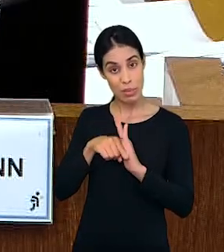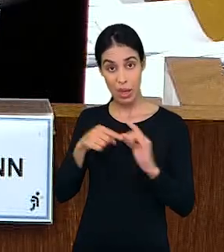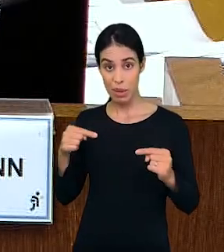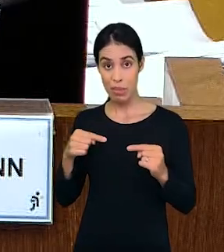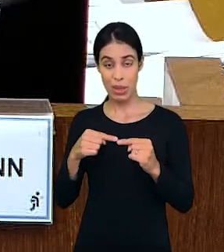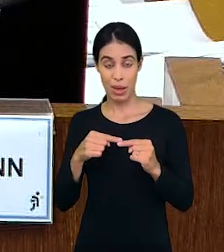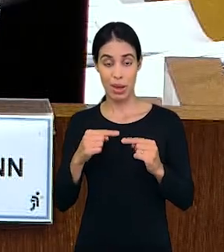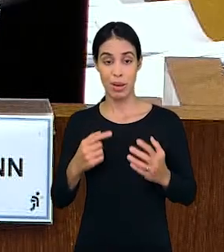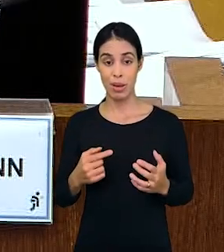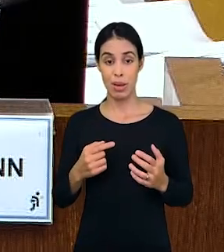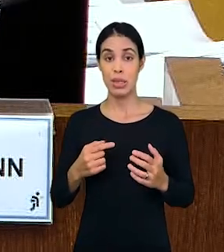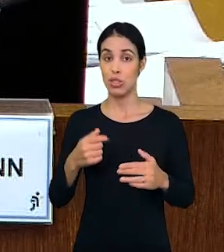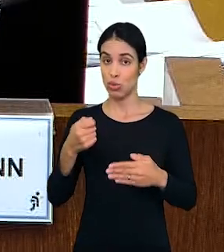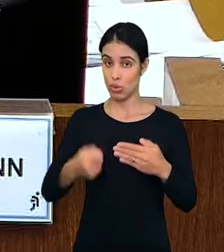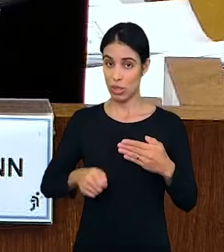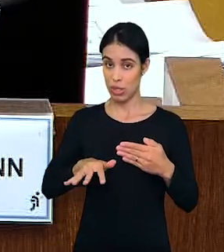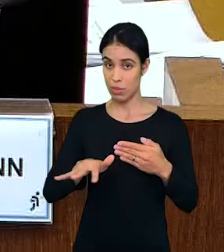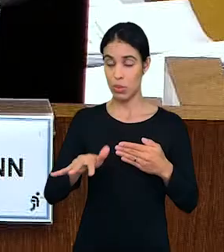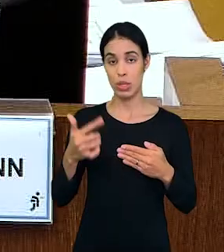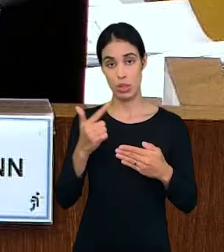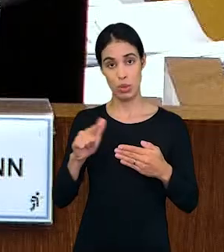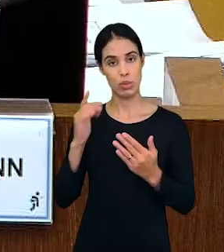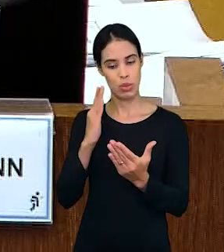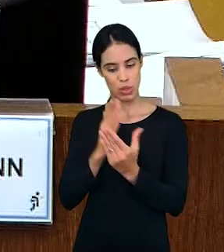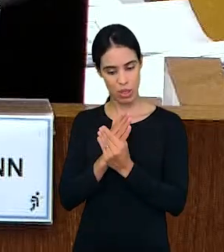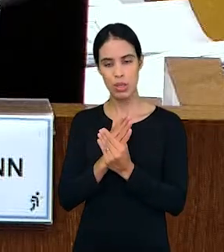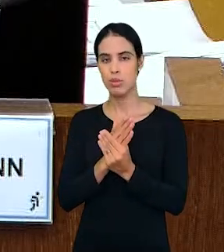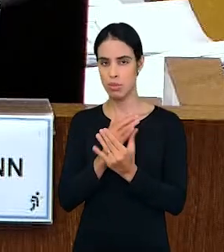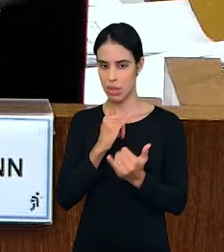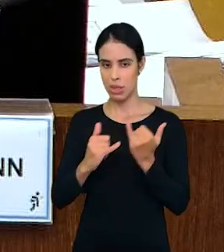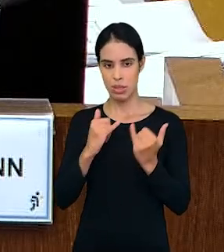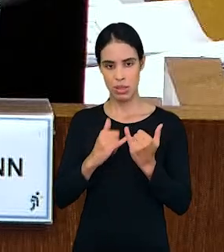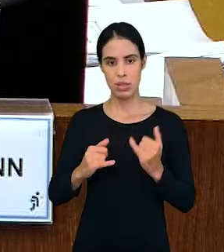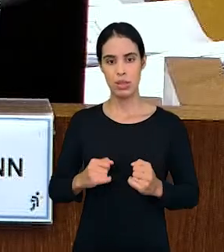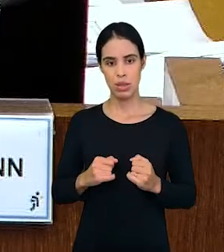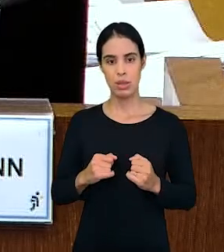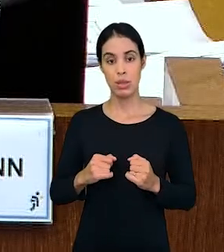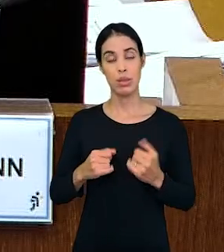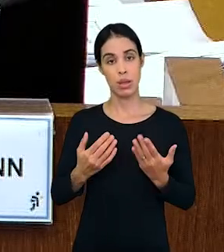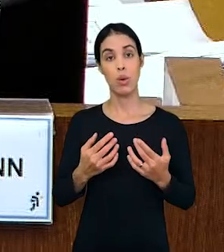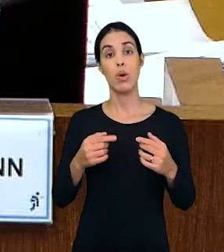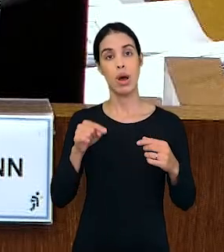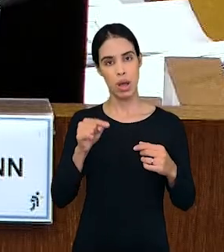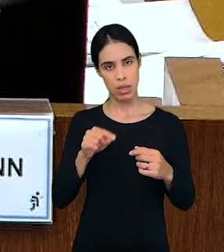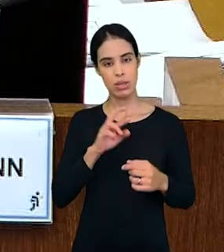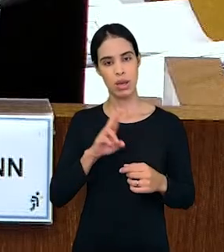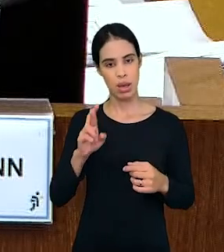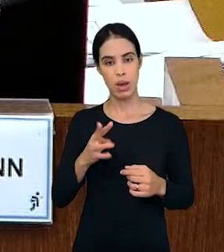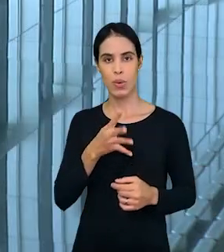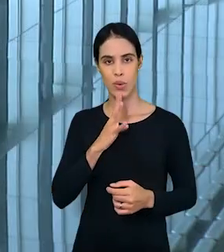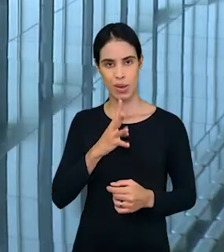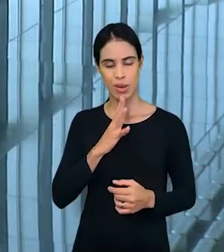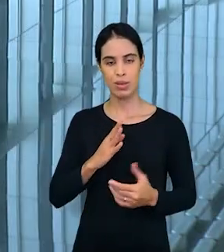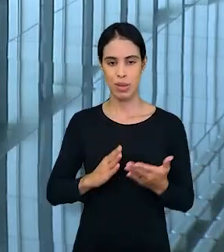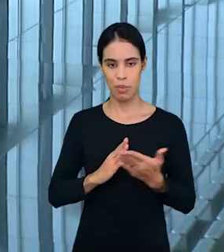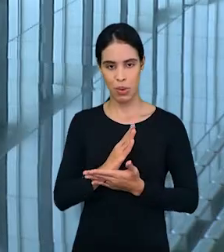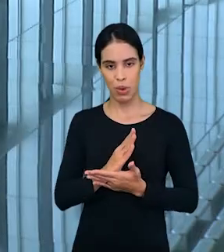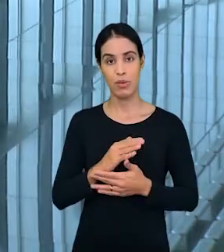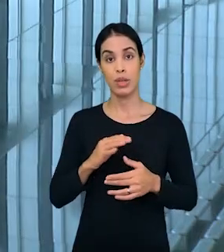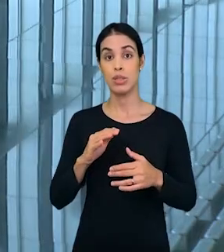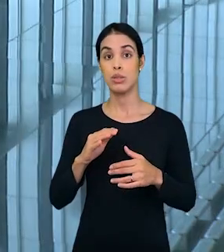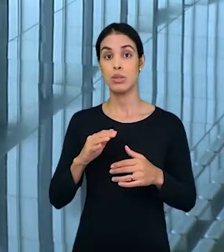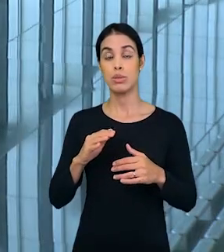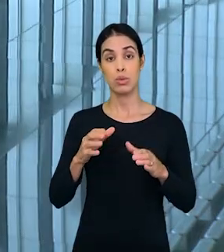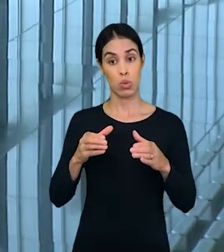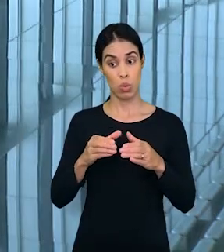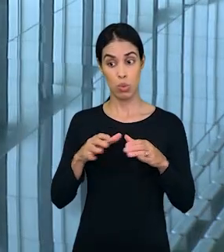Trago jurisprudência também nesse sentido, e pressupondo conhecer do recurso de vista para contrariedade da súmula 372. A decisão